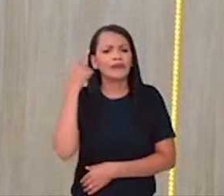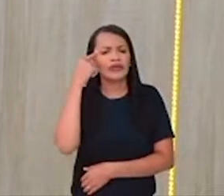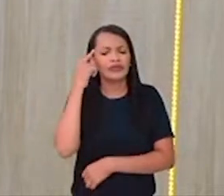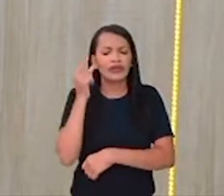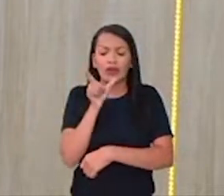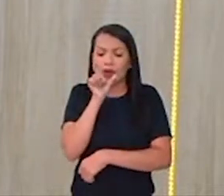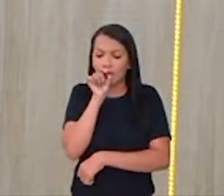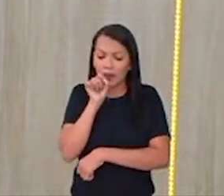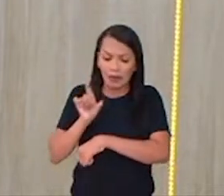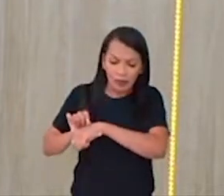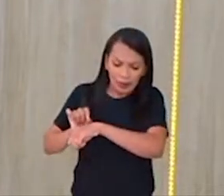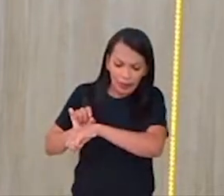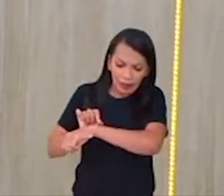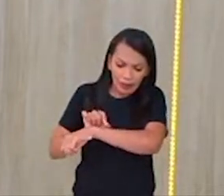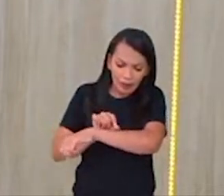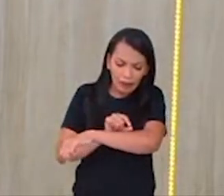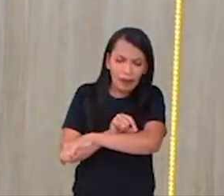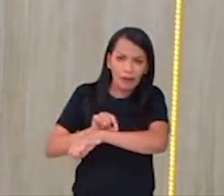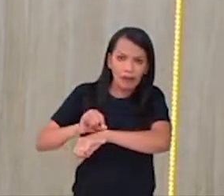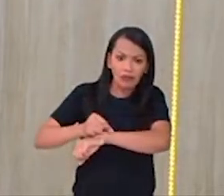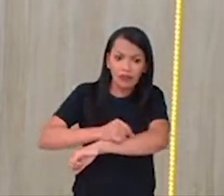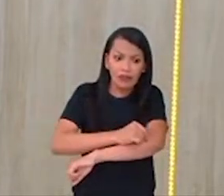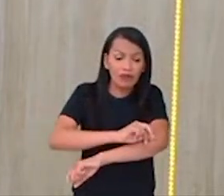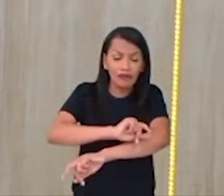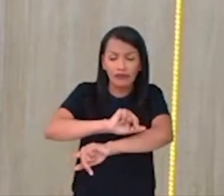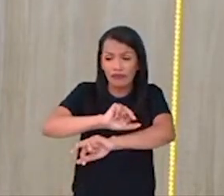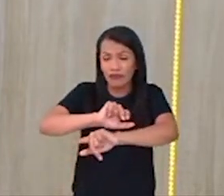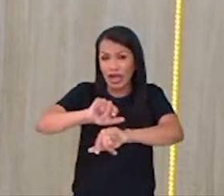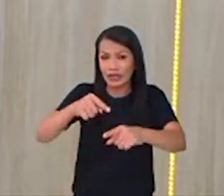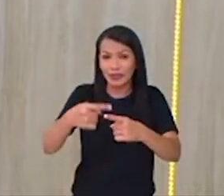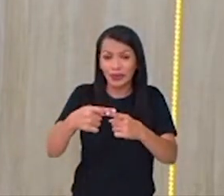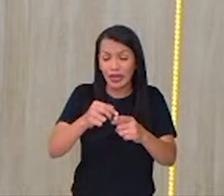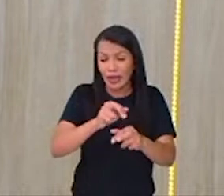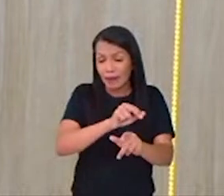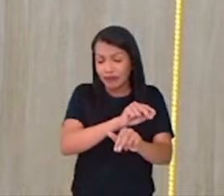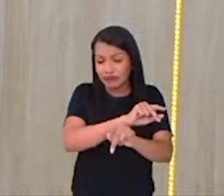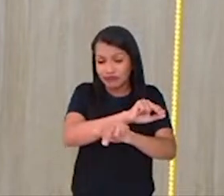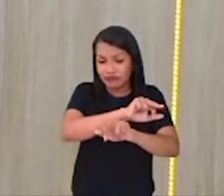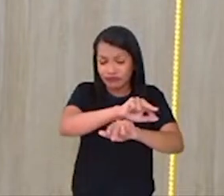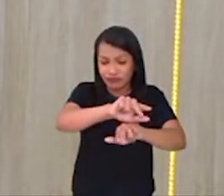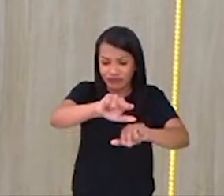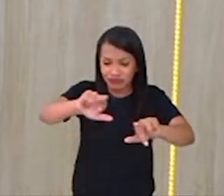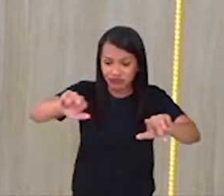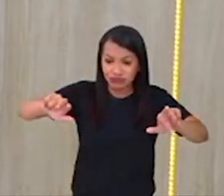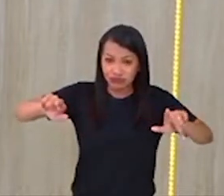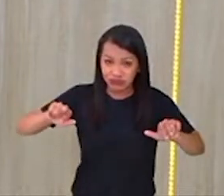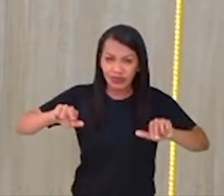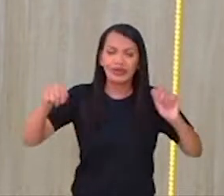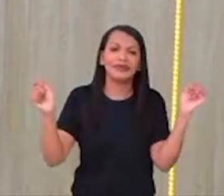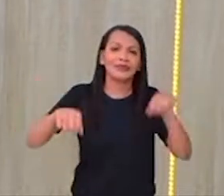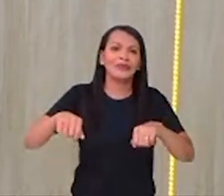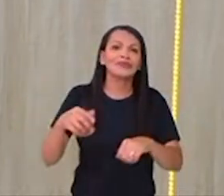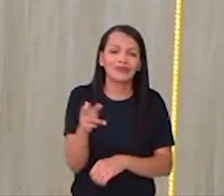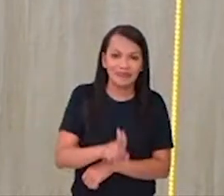em formigueiro, a gente pensa o quê? Uma quantidade exagerada. Sim. Né? E aí a gente acaba usando essa